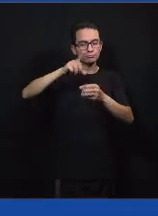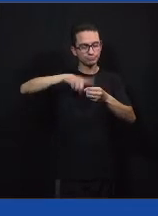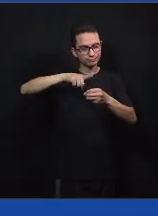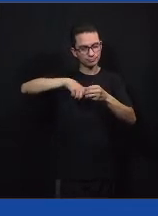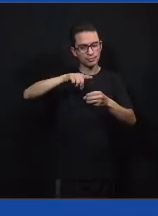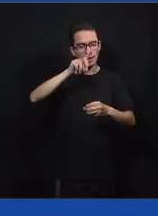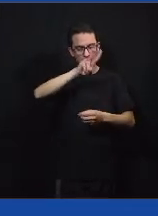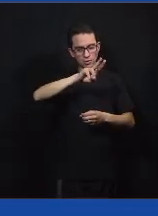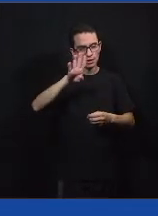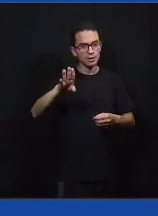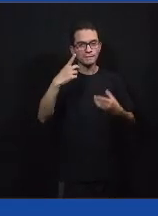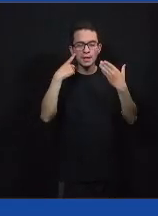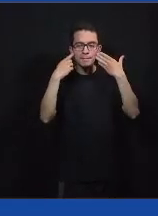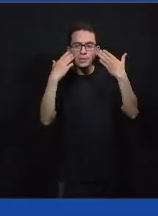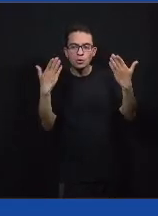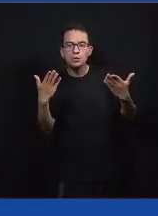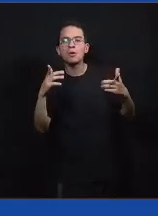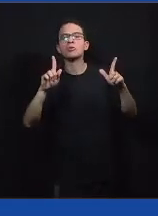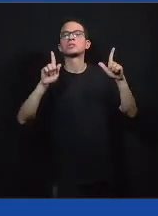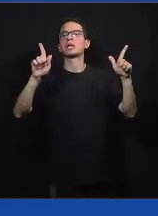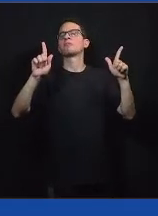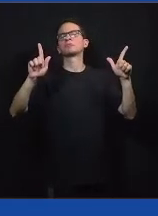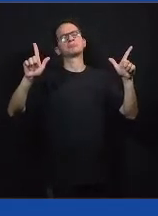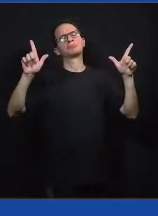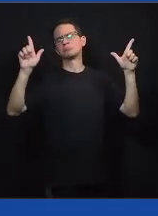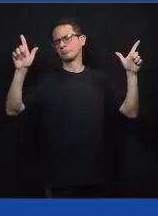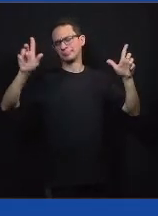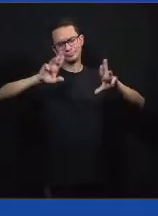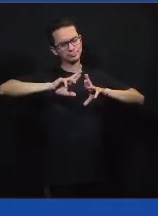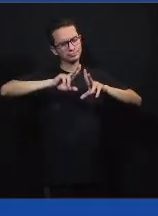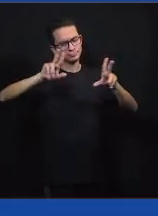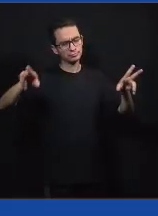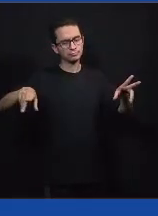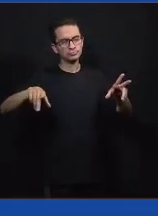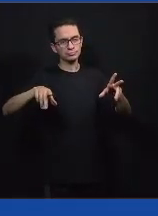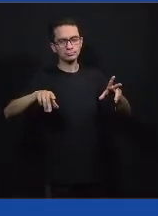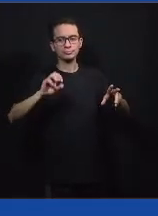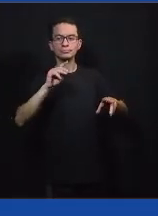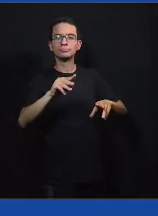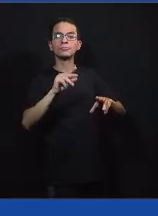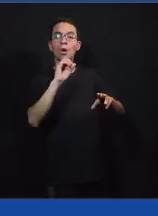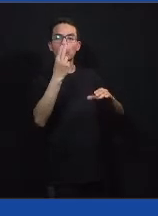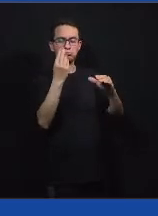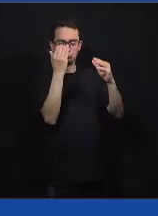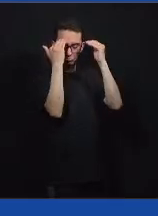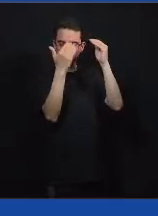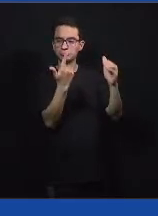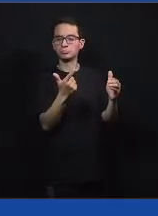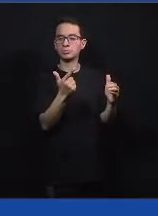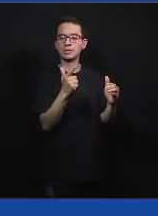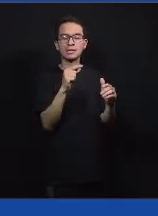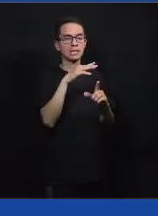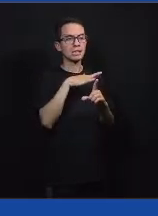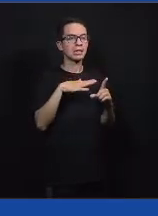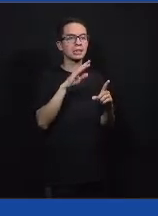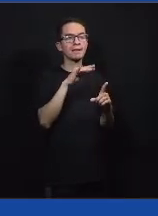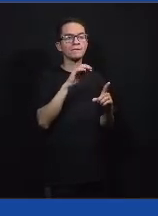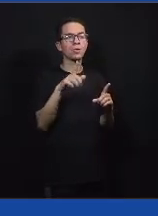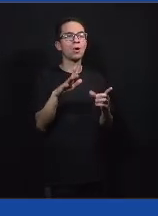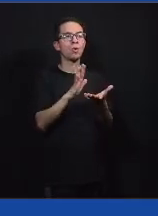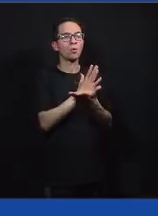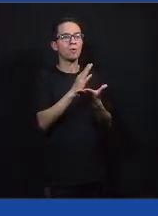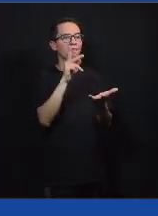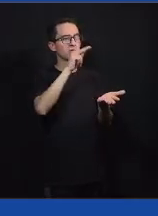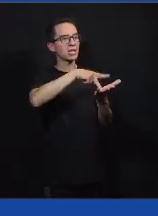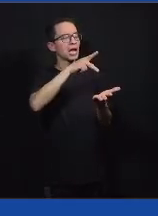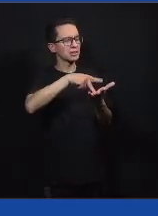participação demonstrativa como greves manifestações obdiencia civil a gente teve quase impessoal gabaritando é